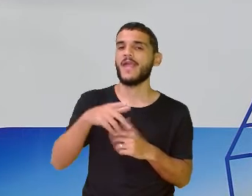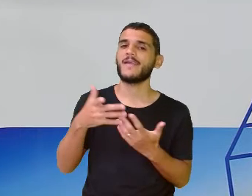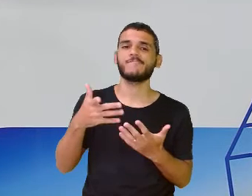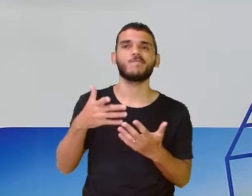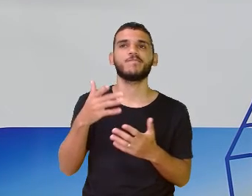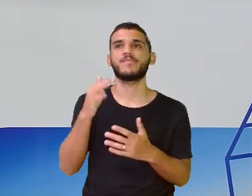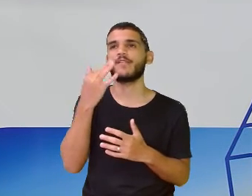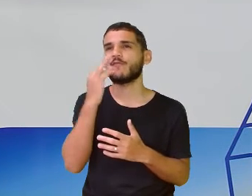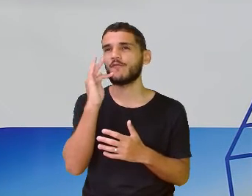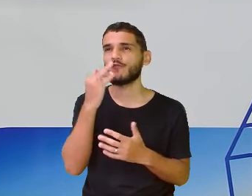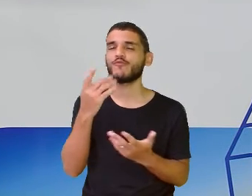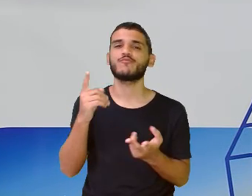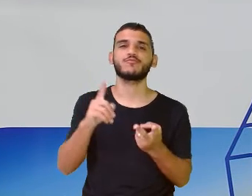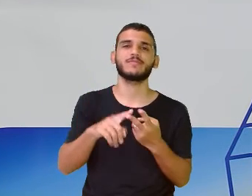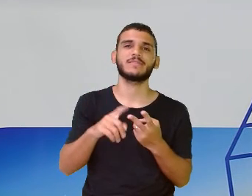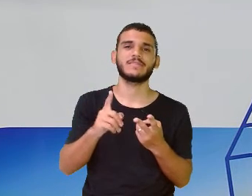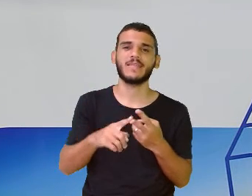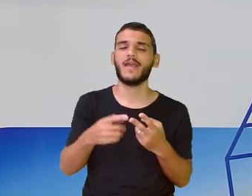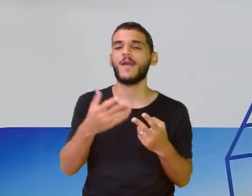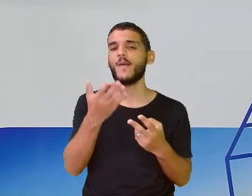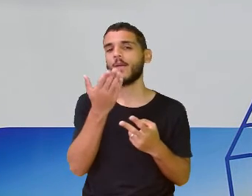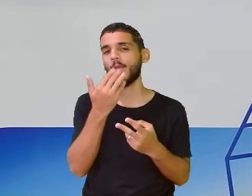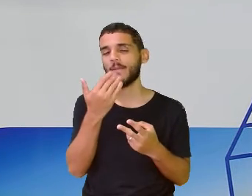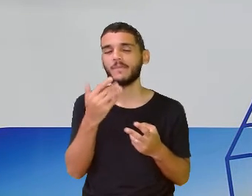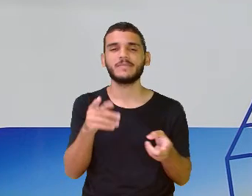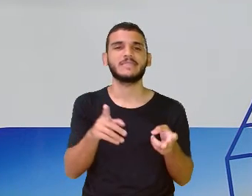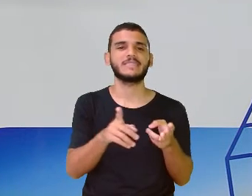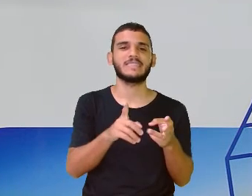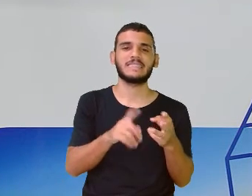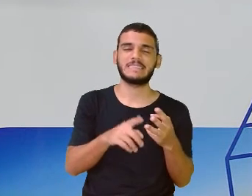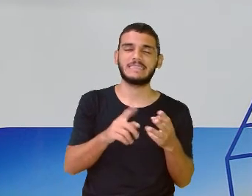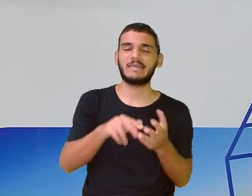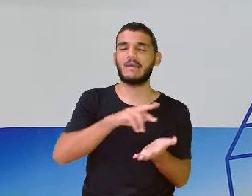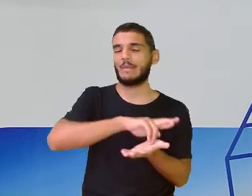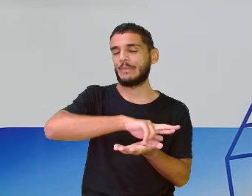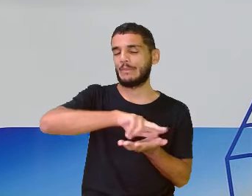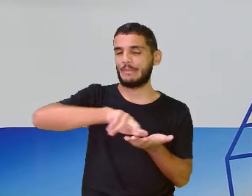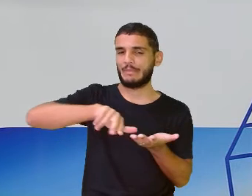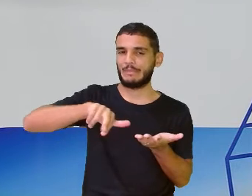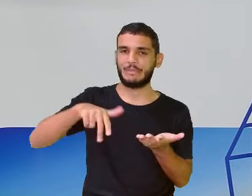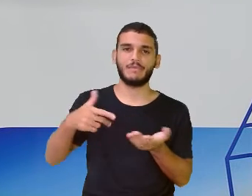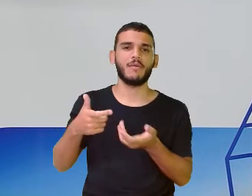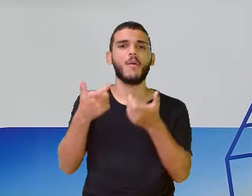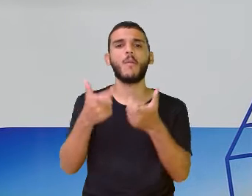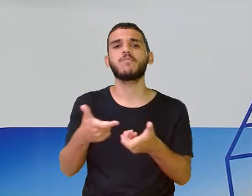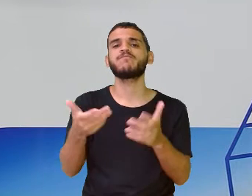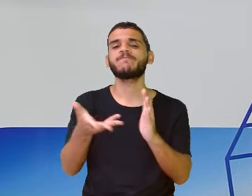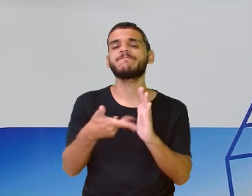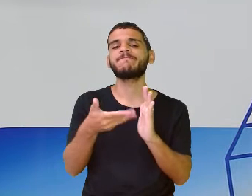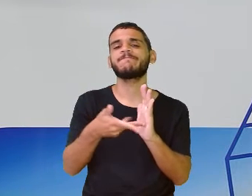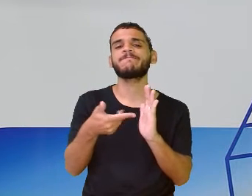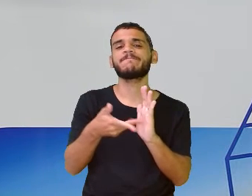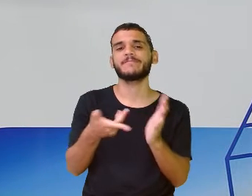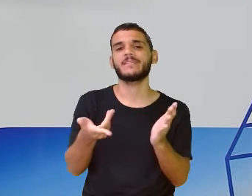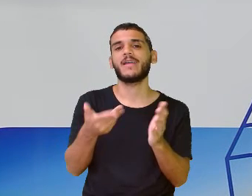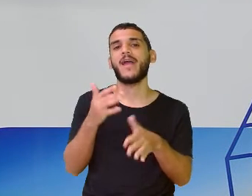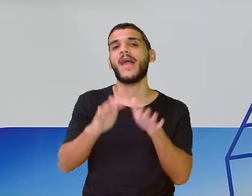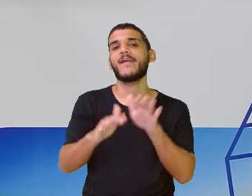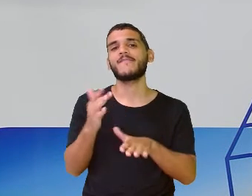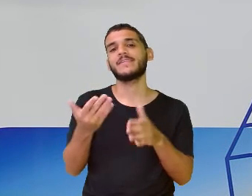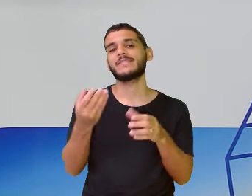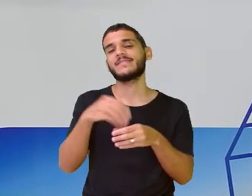de frutas, legumes, verduras, alimentos em geral. E onde é que é produzido isso, na maioria das vezes? Na nossa